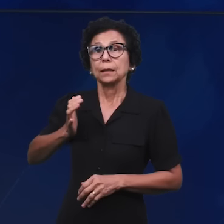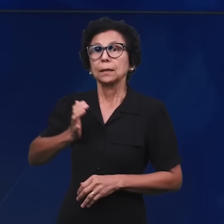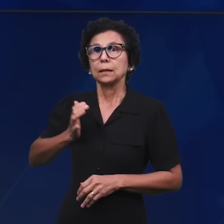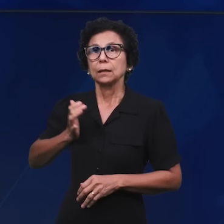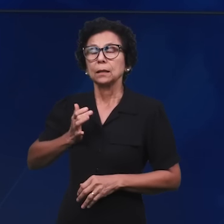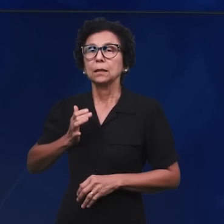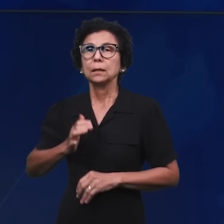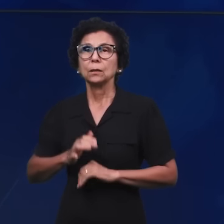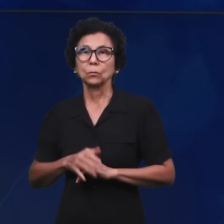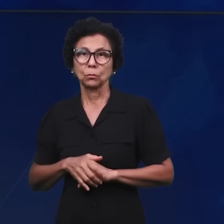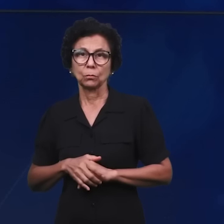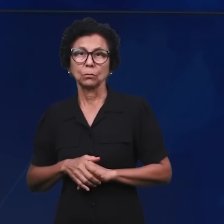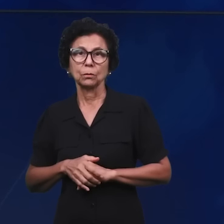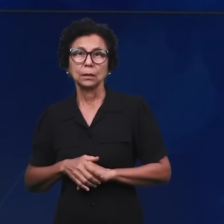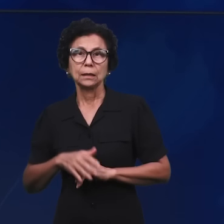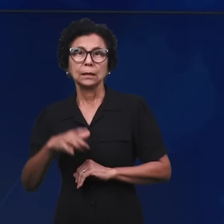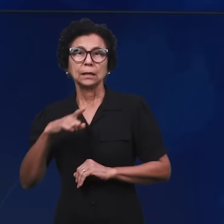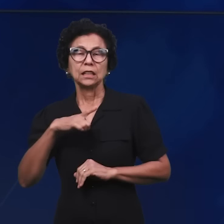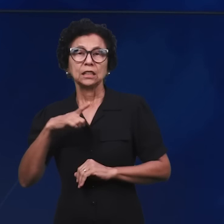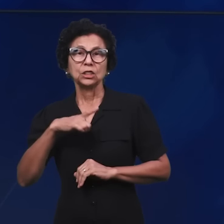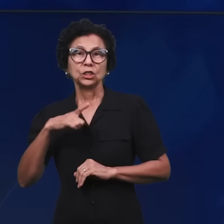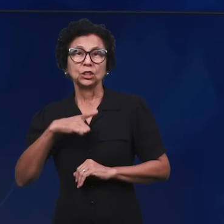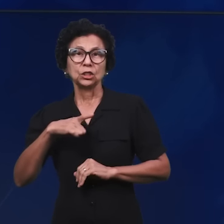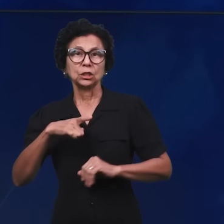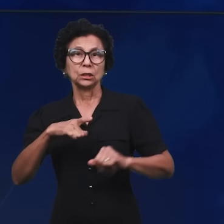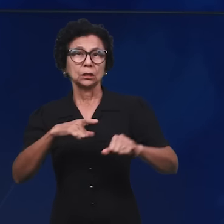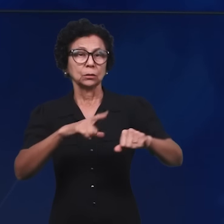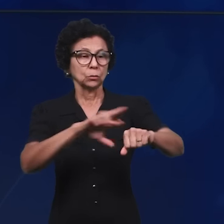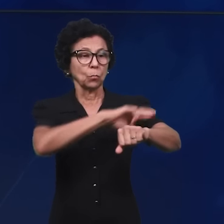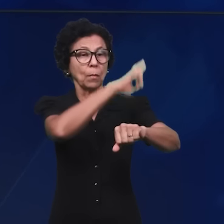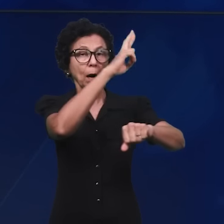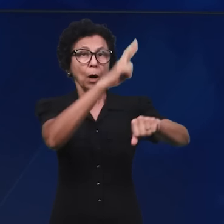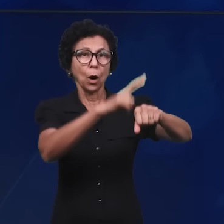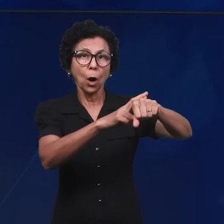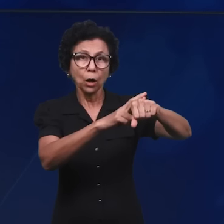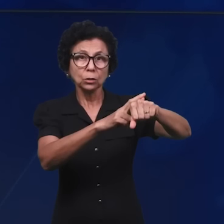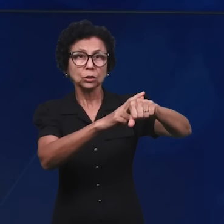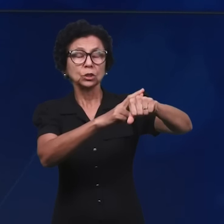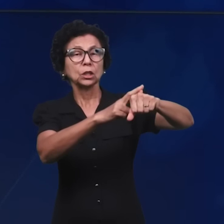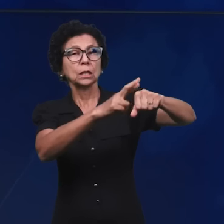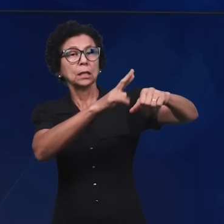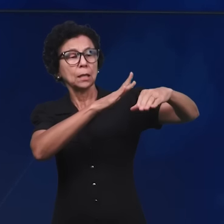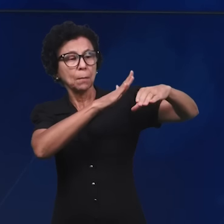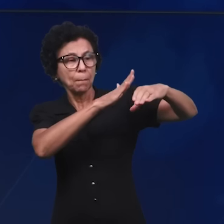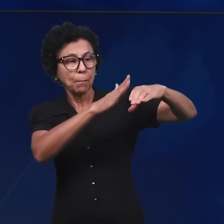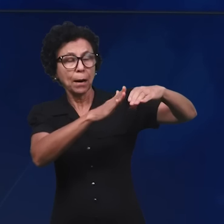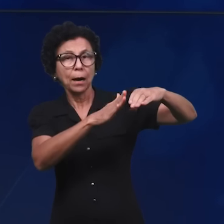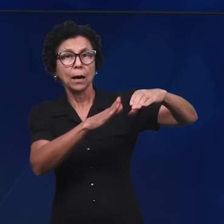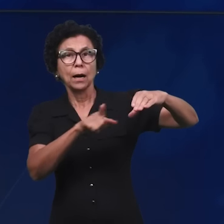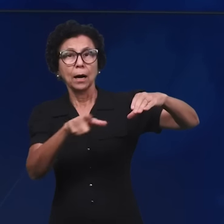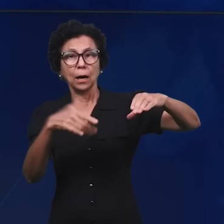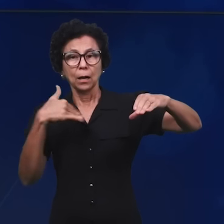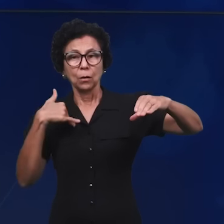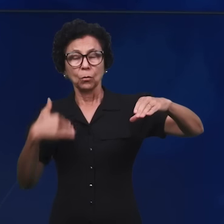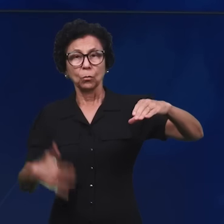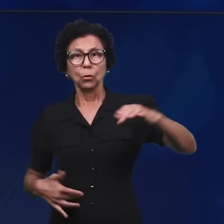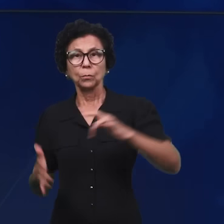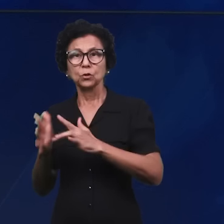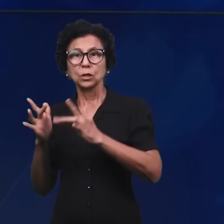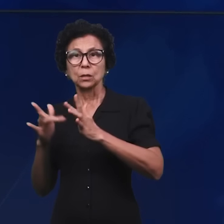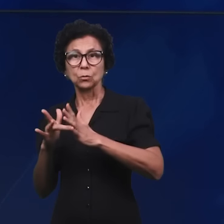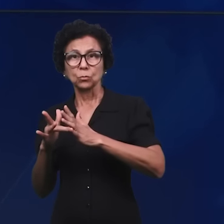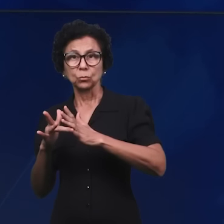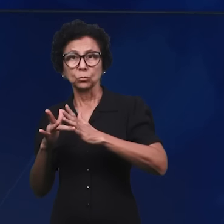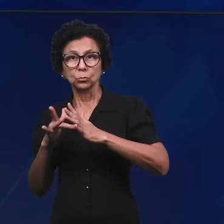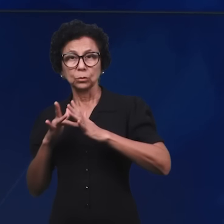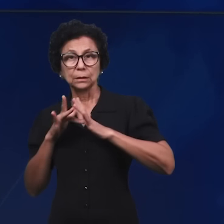rocha. E ele vai, diz o texto bíblico, e coloca Jesus na sua sepultura. E depois ele rola uma pedra